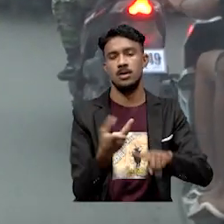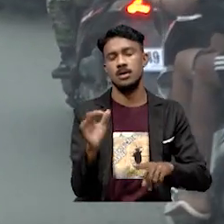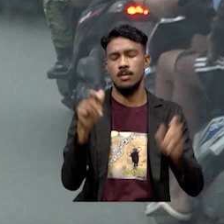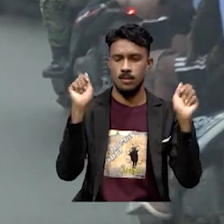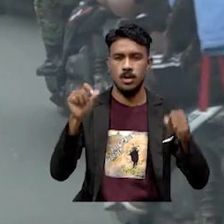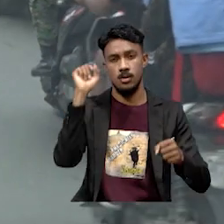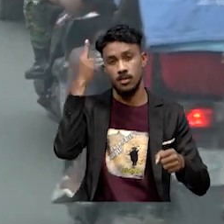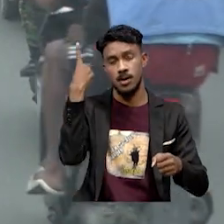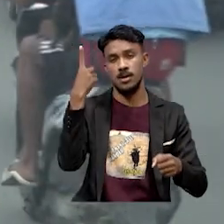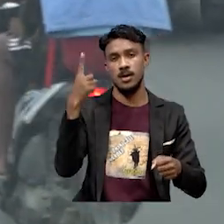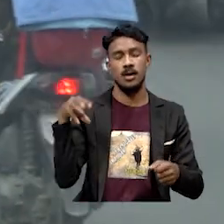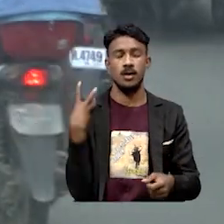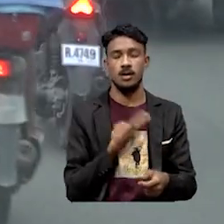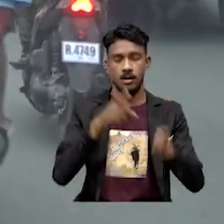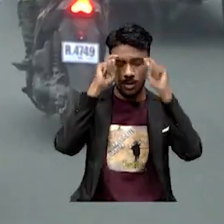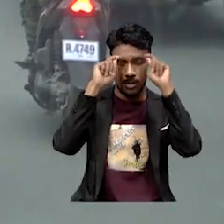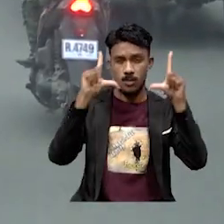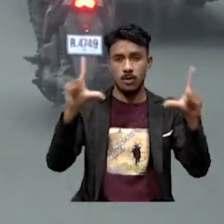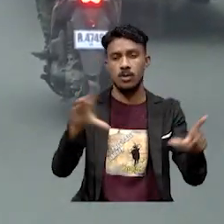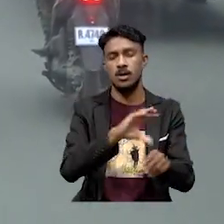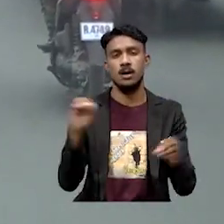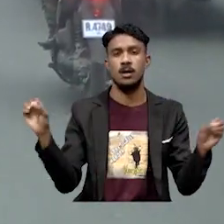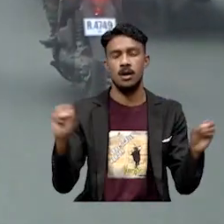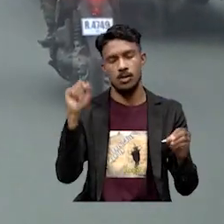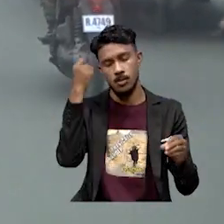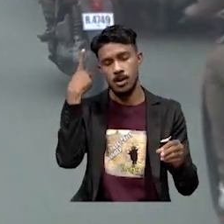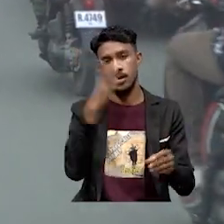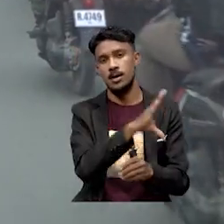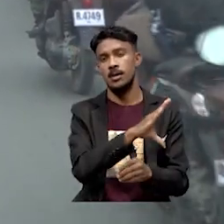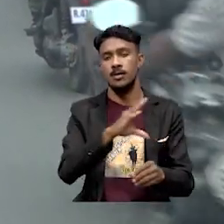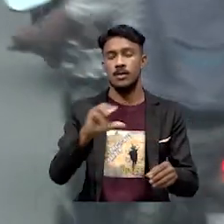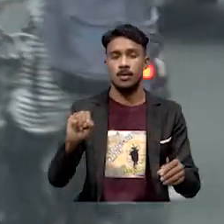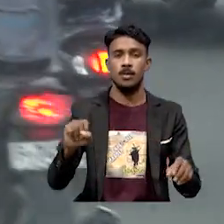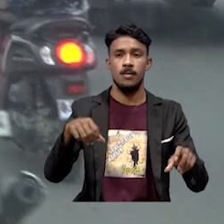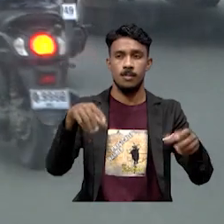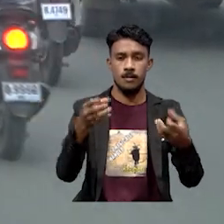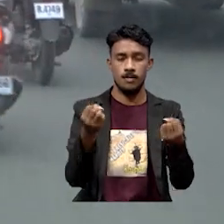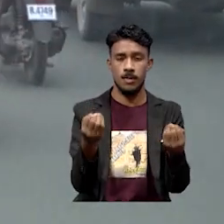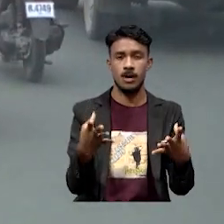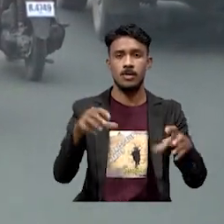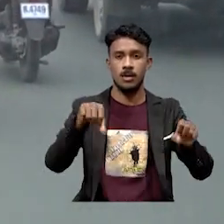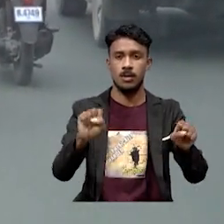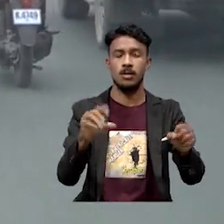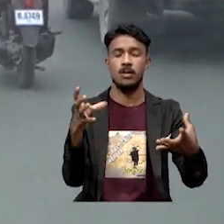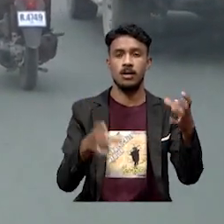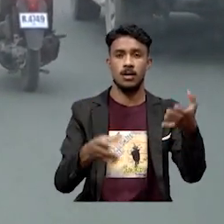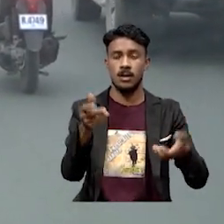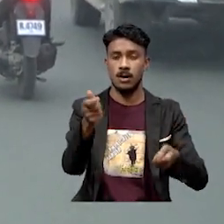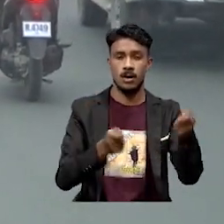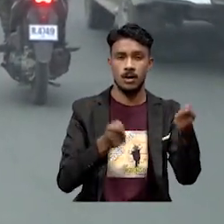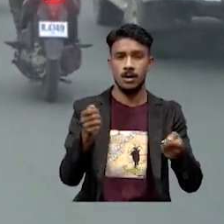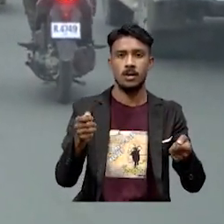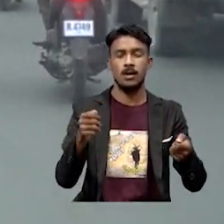timor, barra, uma clore motor, careta, mas nia la tene, nia be la oiral ne wensa. Então, e